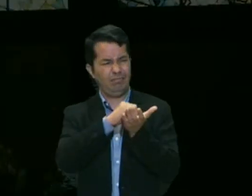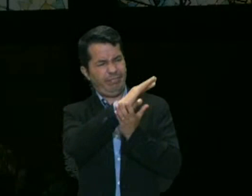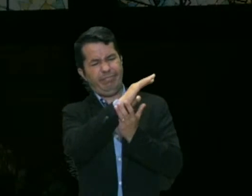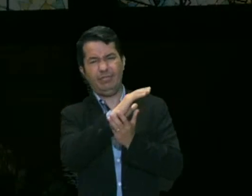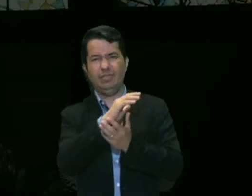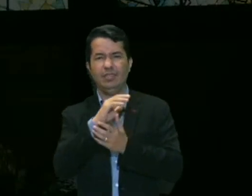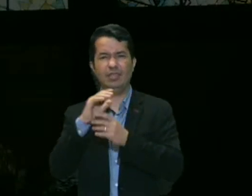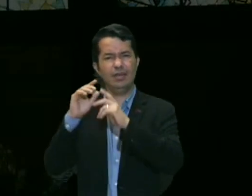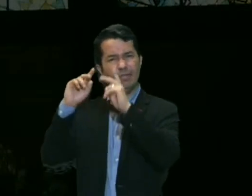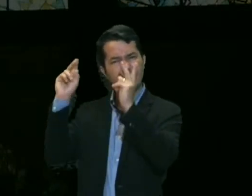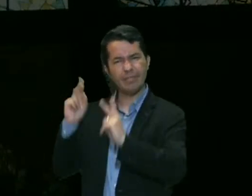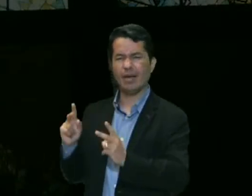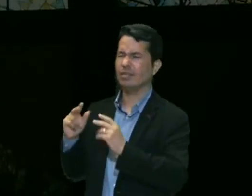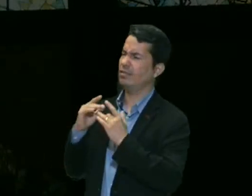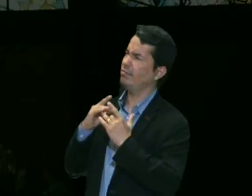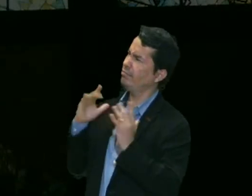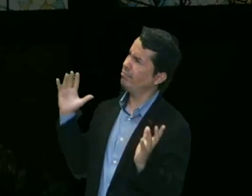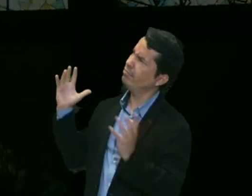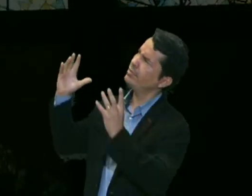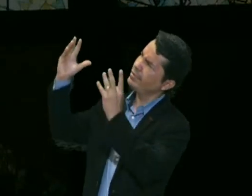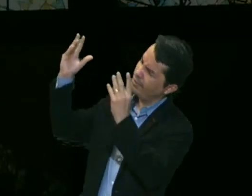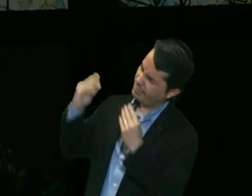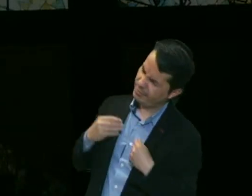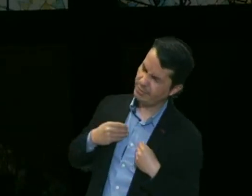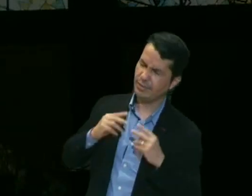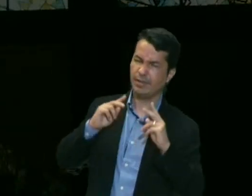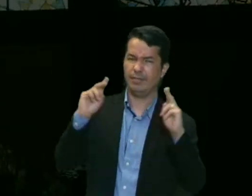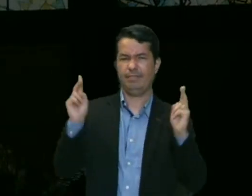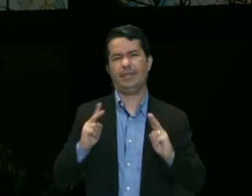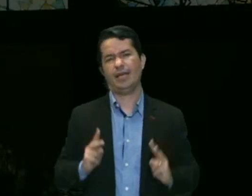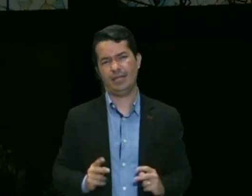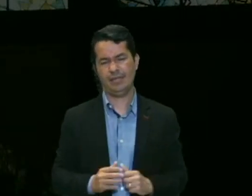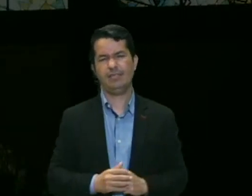dá em todas as circunstâncias.